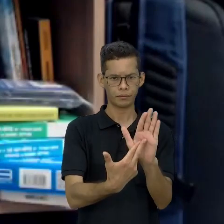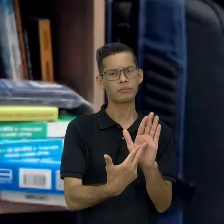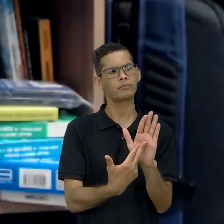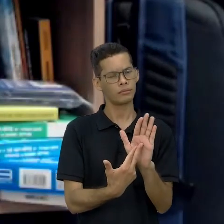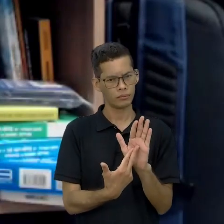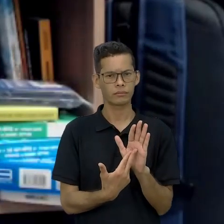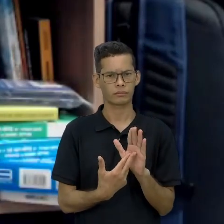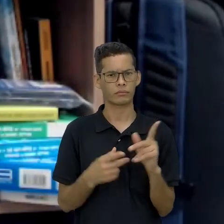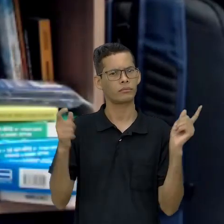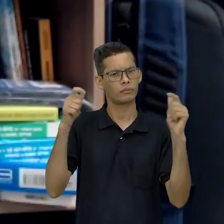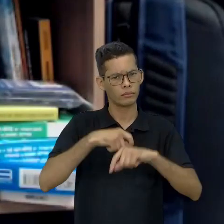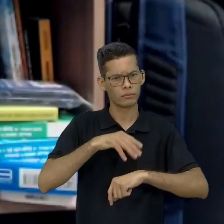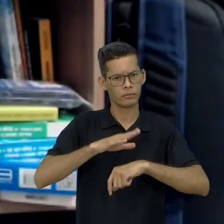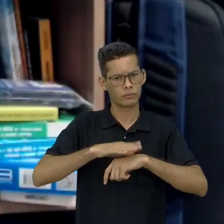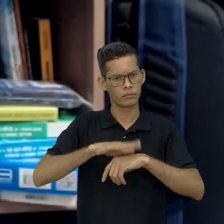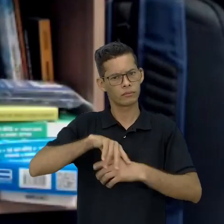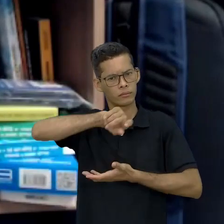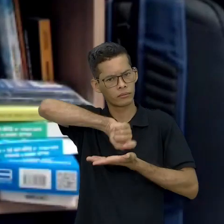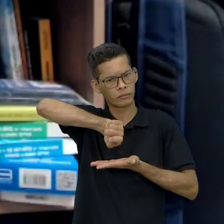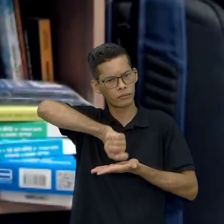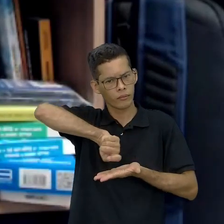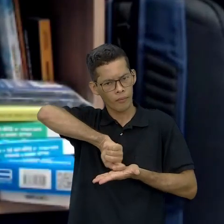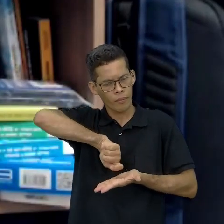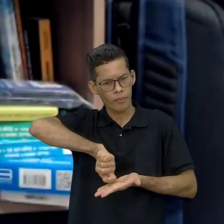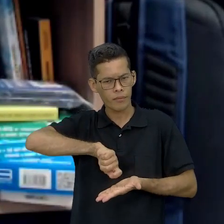ela pode ser escrita, visual,